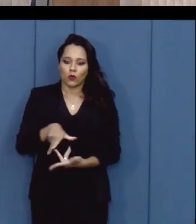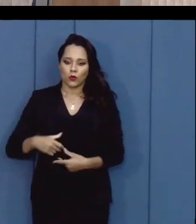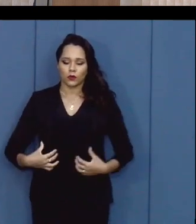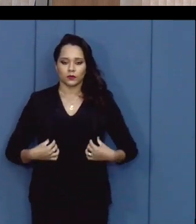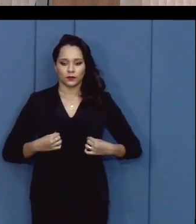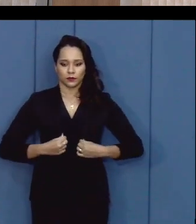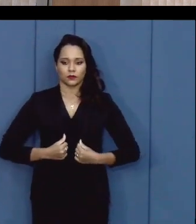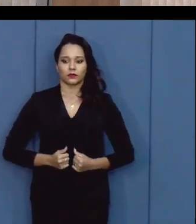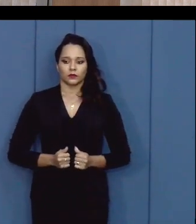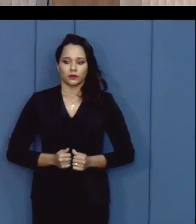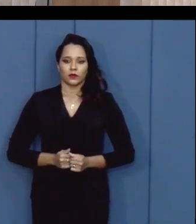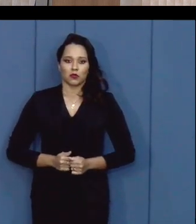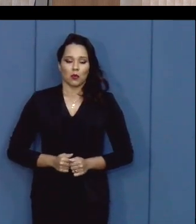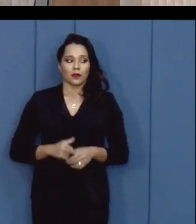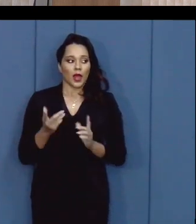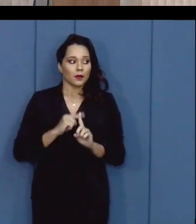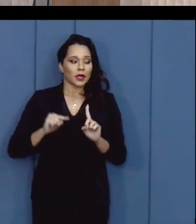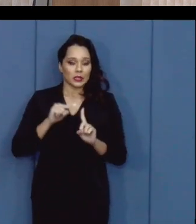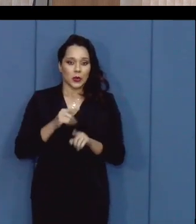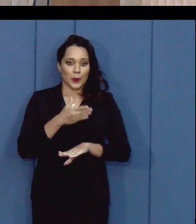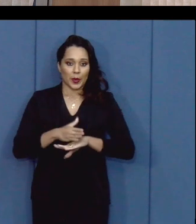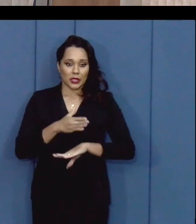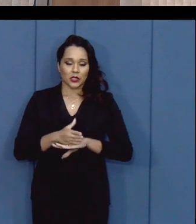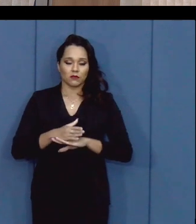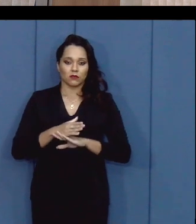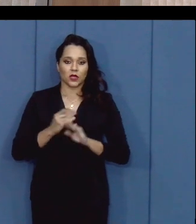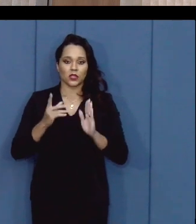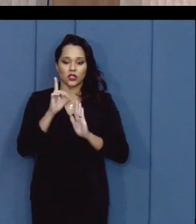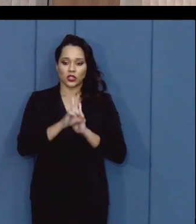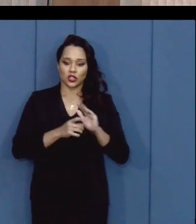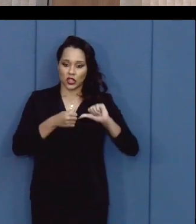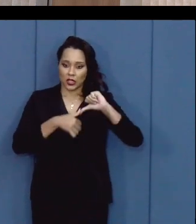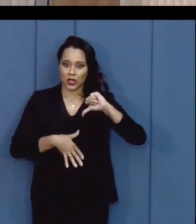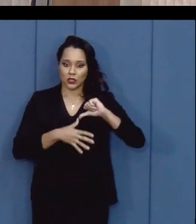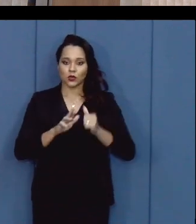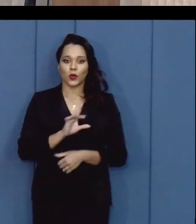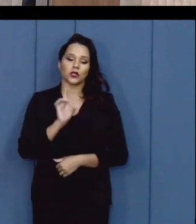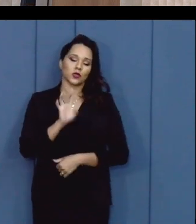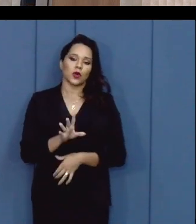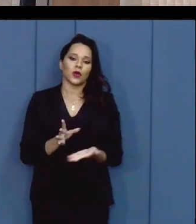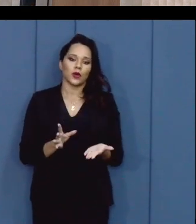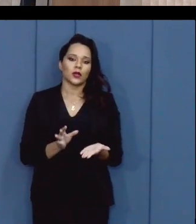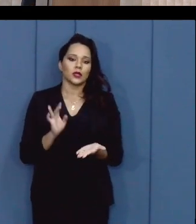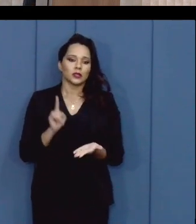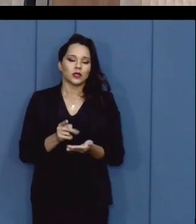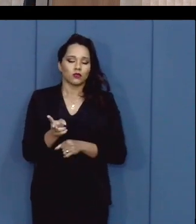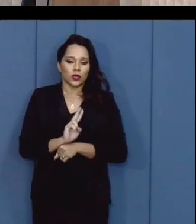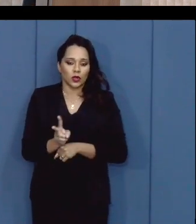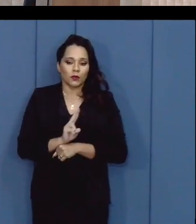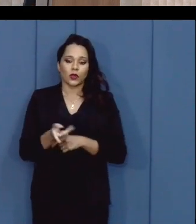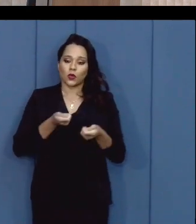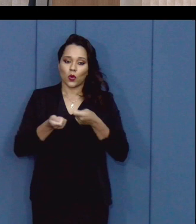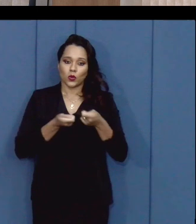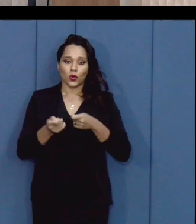né? A aplicação prática dos padrões e diretrizes, não somente no